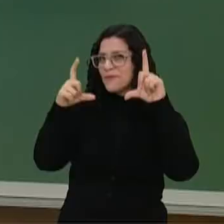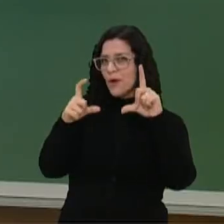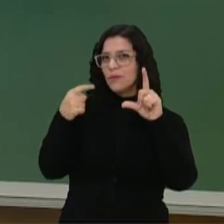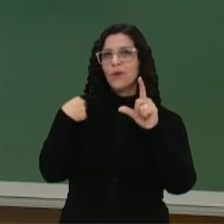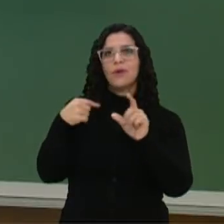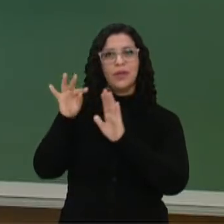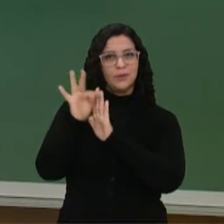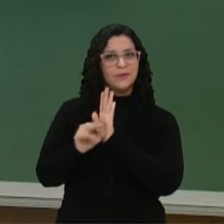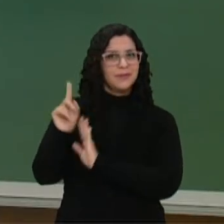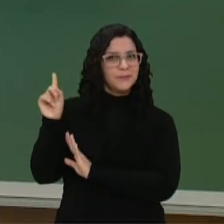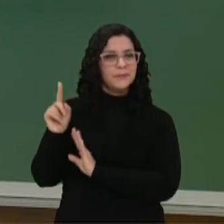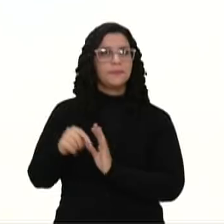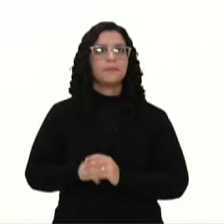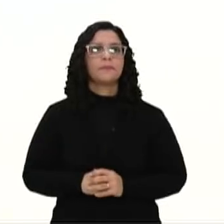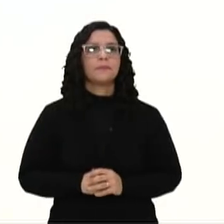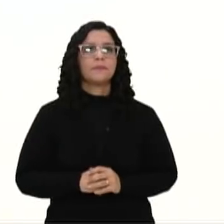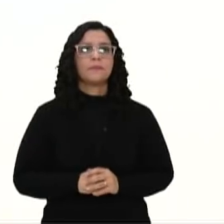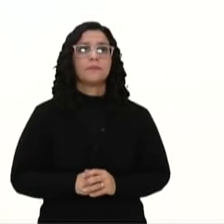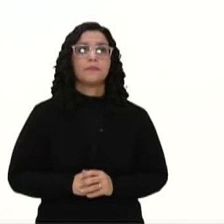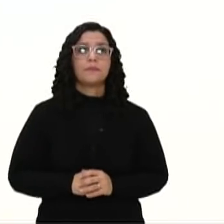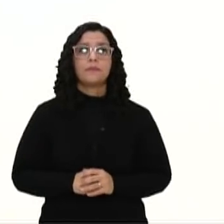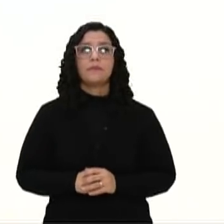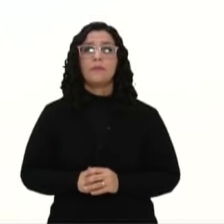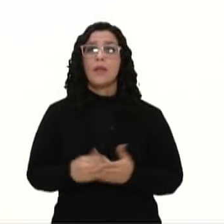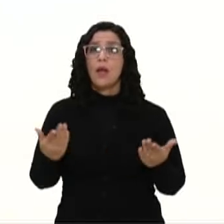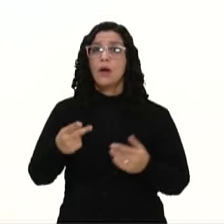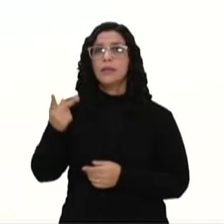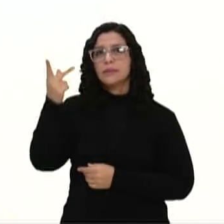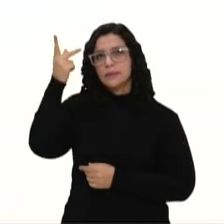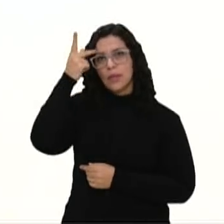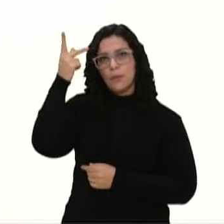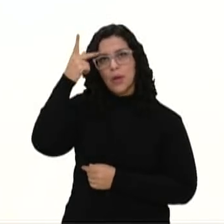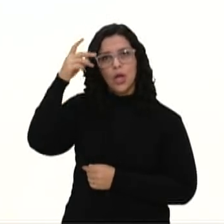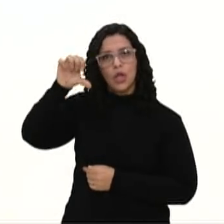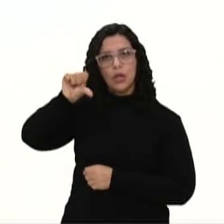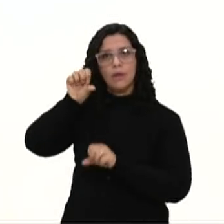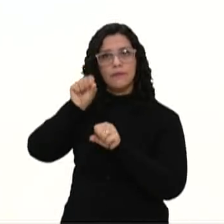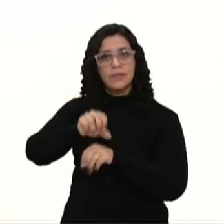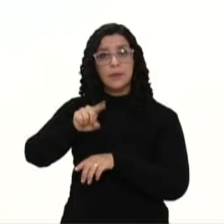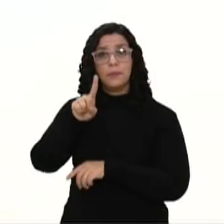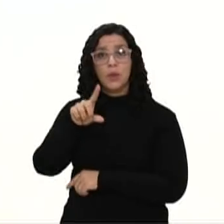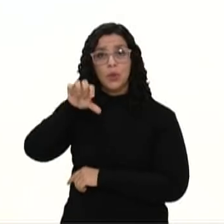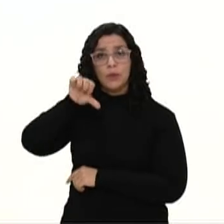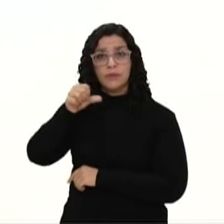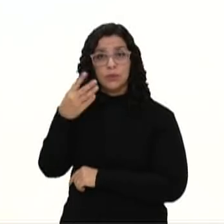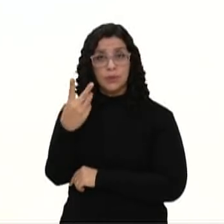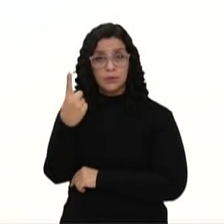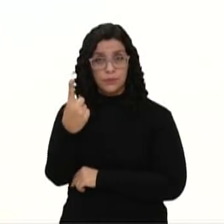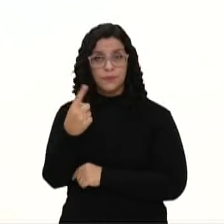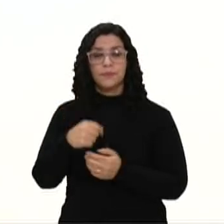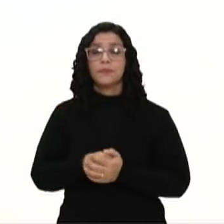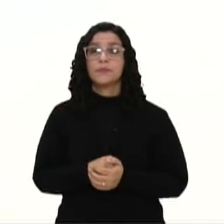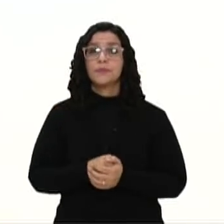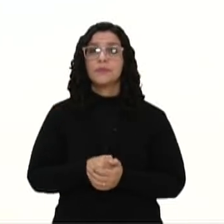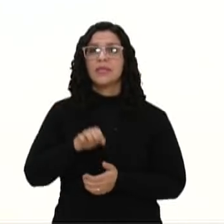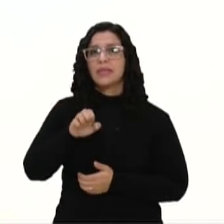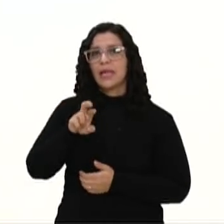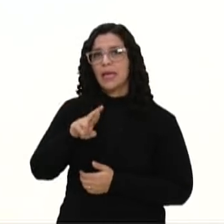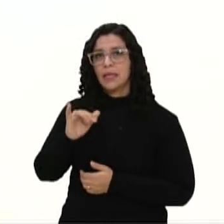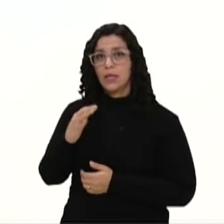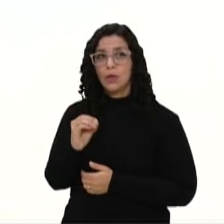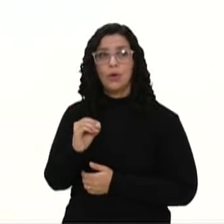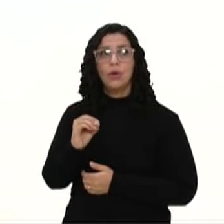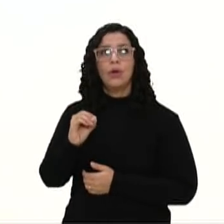imagem. Vamos lá. São Paulo, 9 de setembro de 1941. Érico